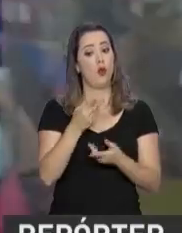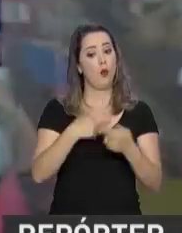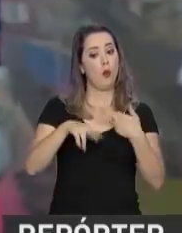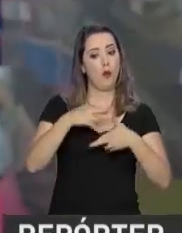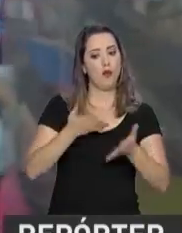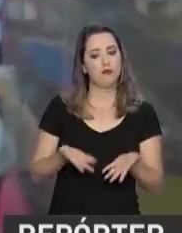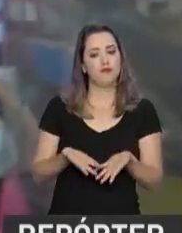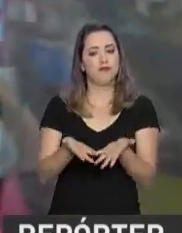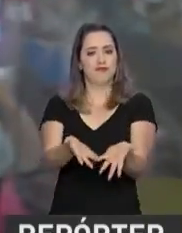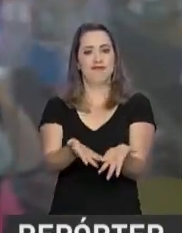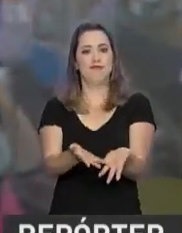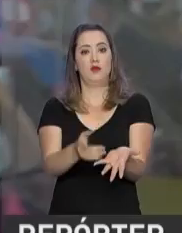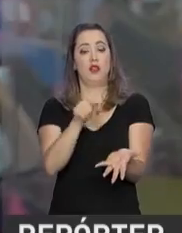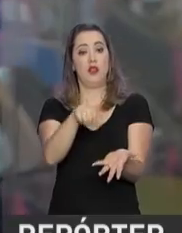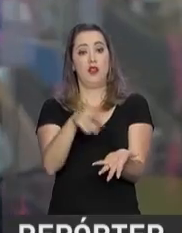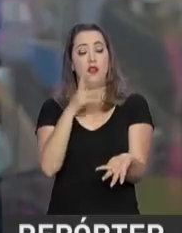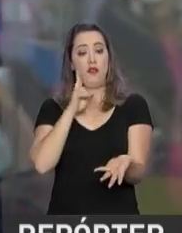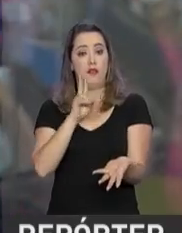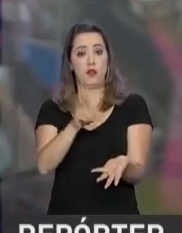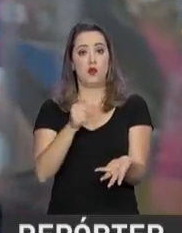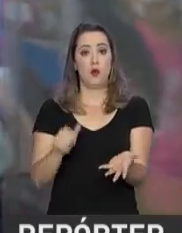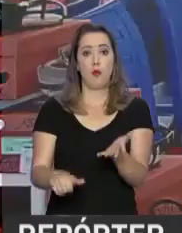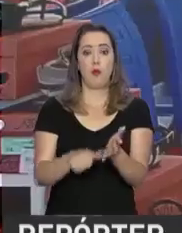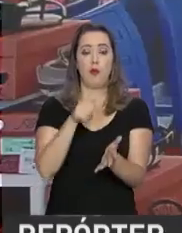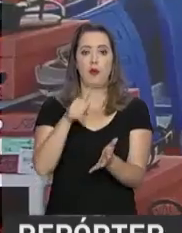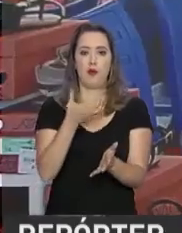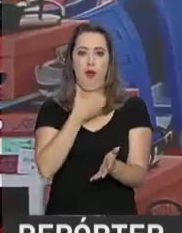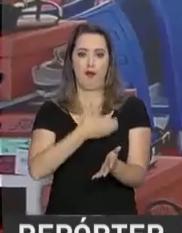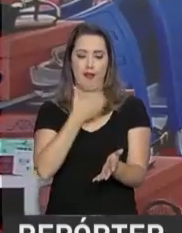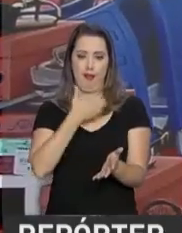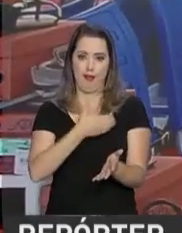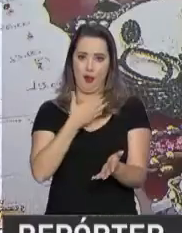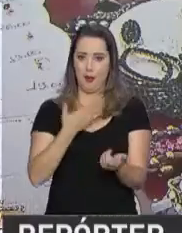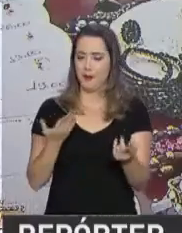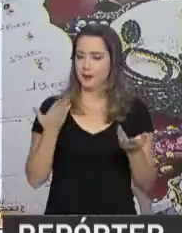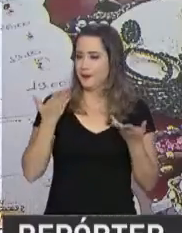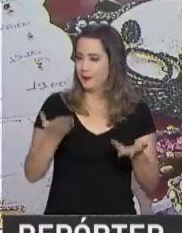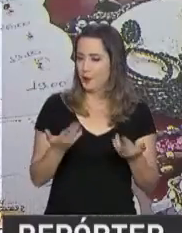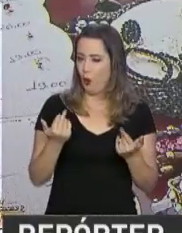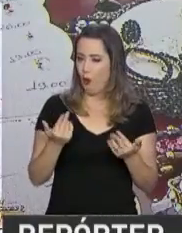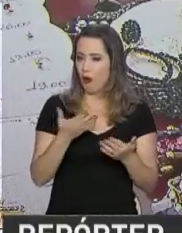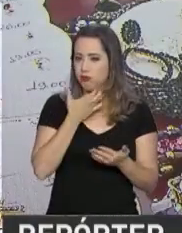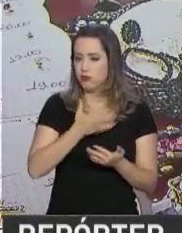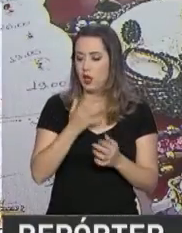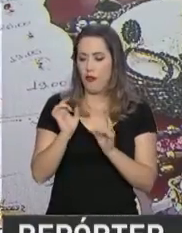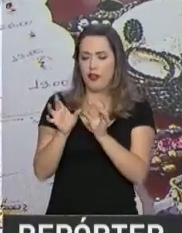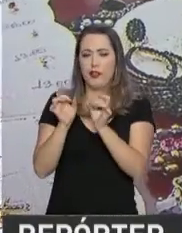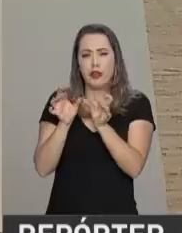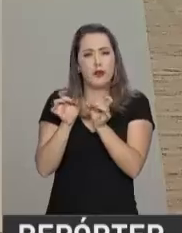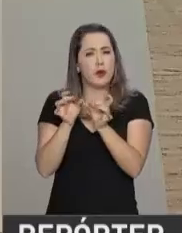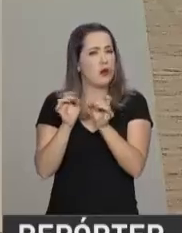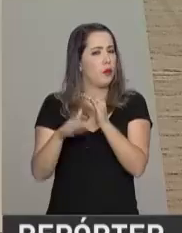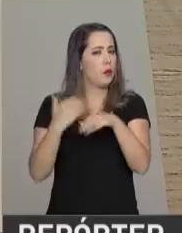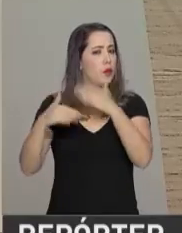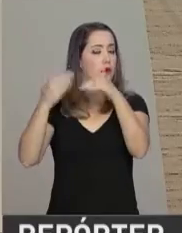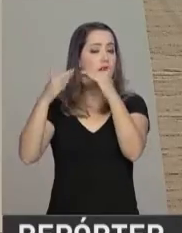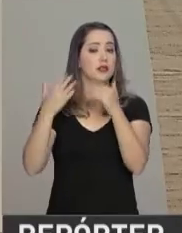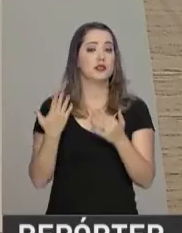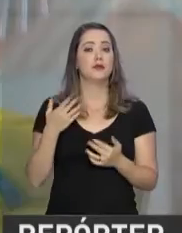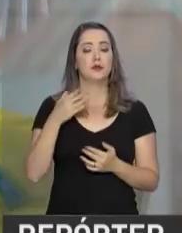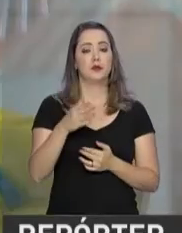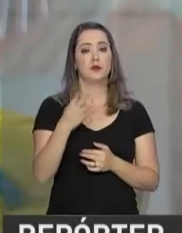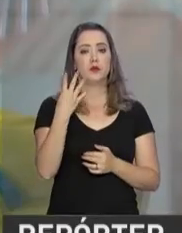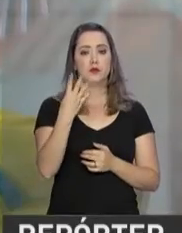mães é considerado natal do primeiro semestre ea expectativa é que o volume de vendas no comércio registre um aumento